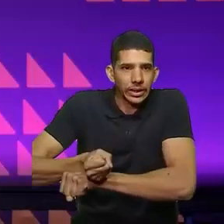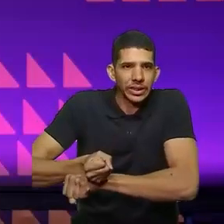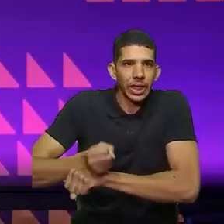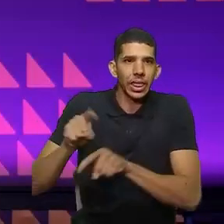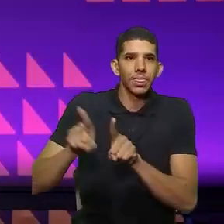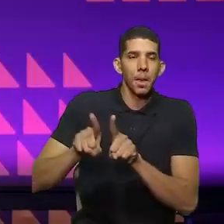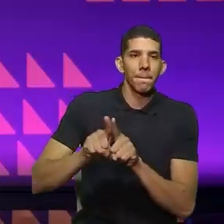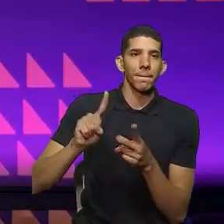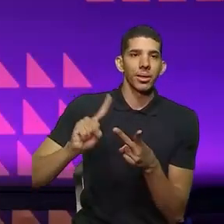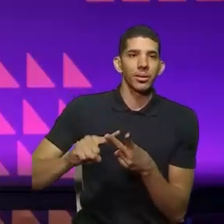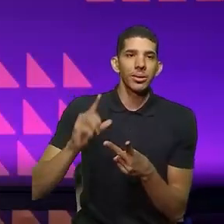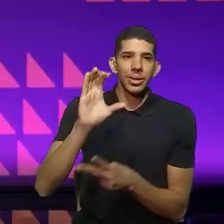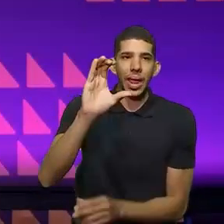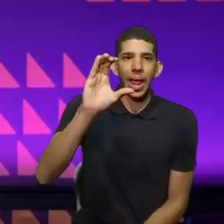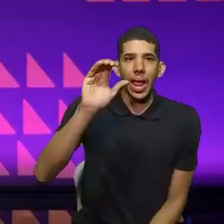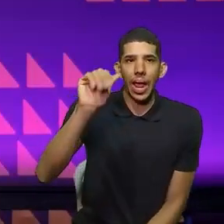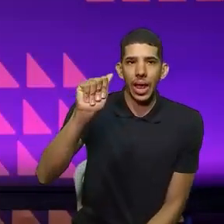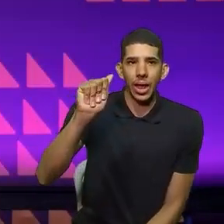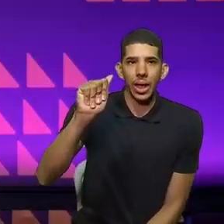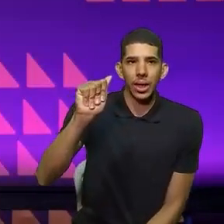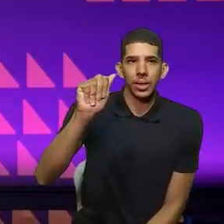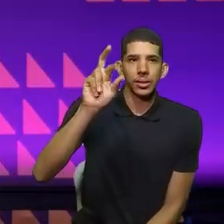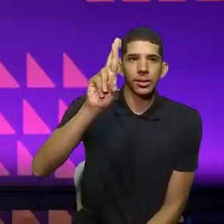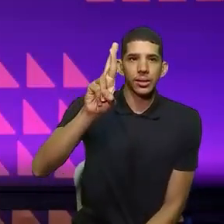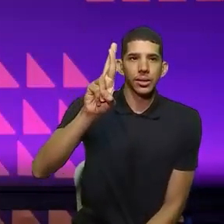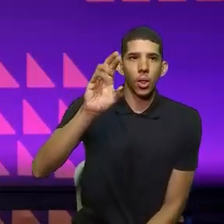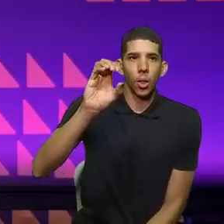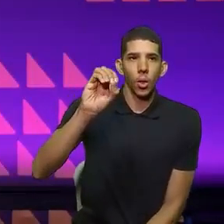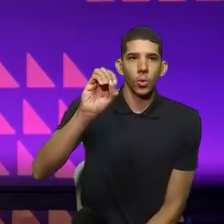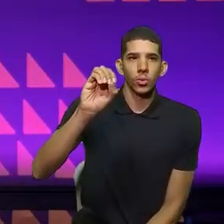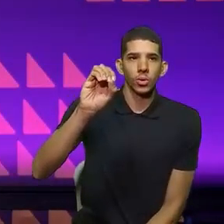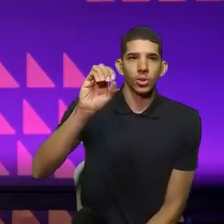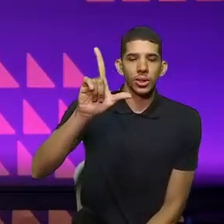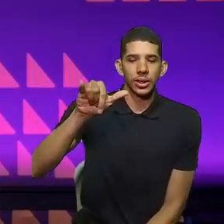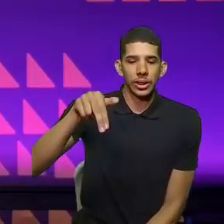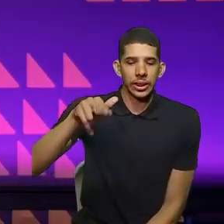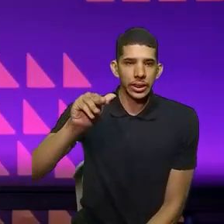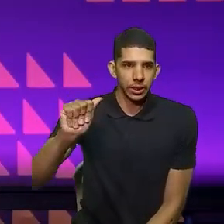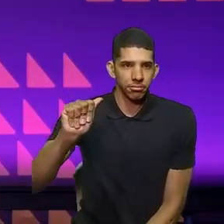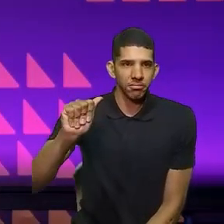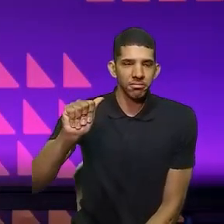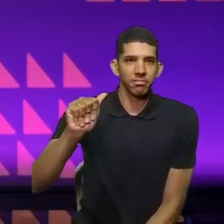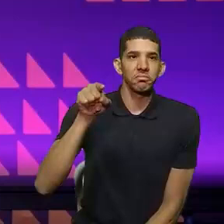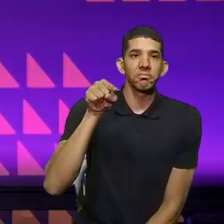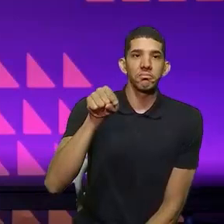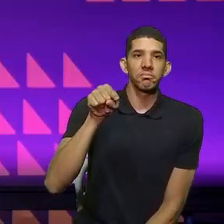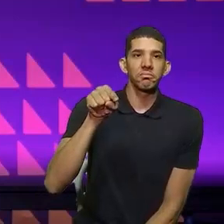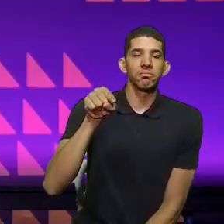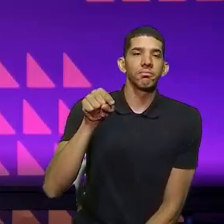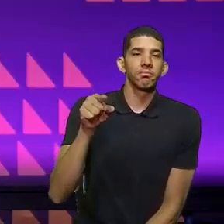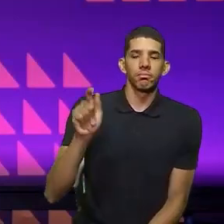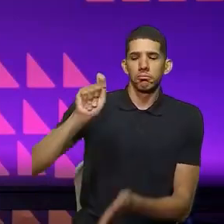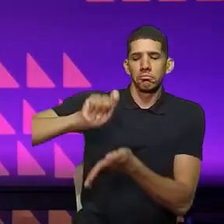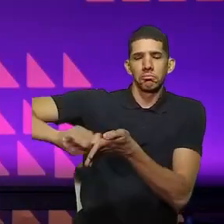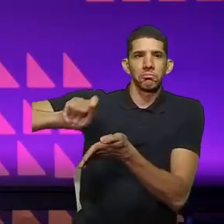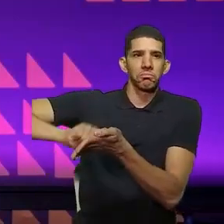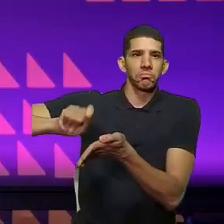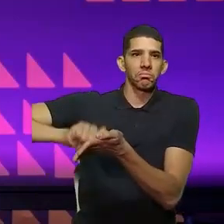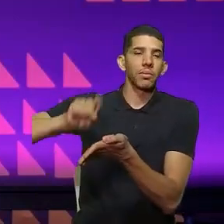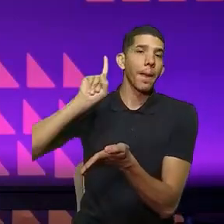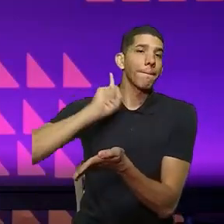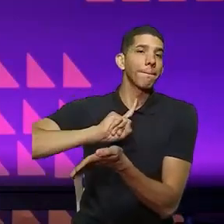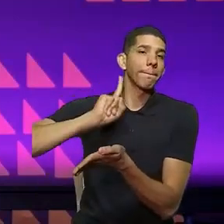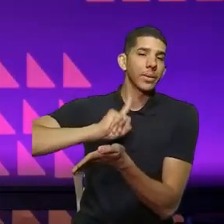de Jesus, ai meu Deus, assim como a escritora mineira que disse ser a favela o quarto de despejo